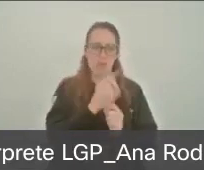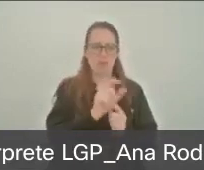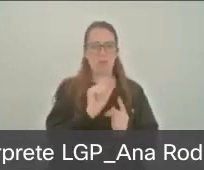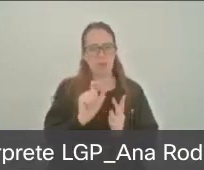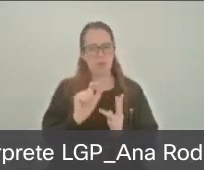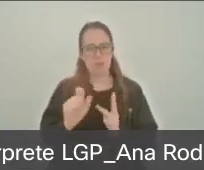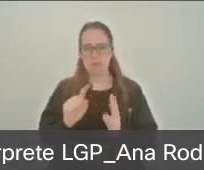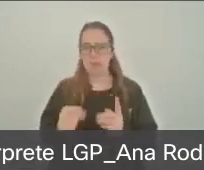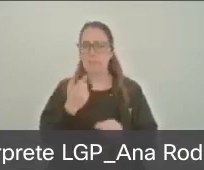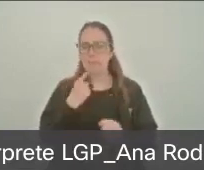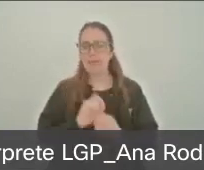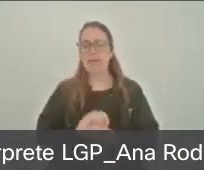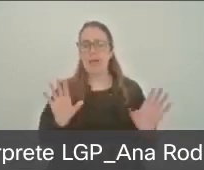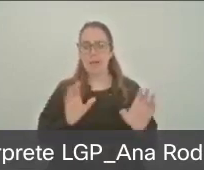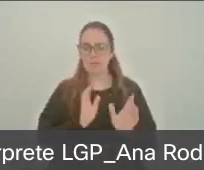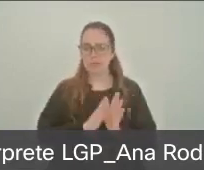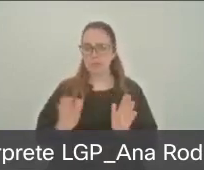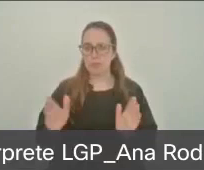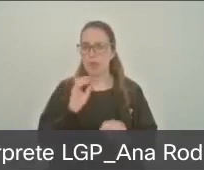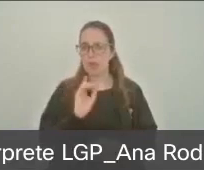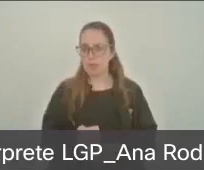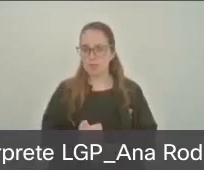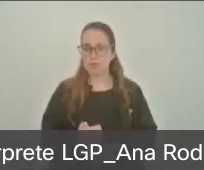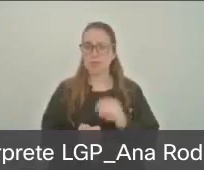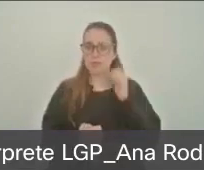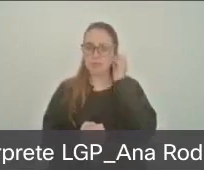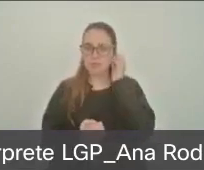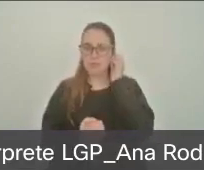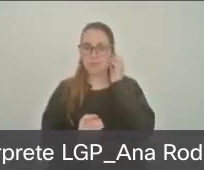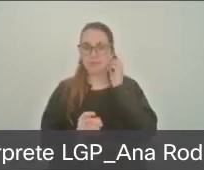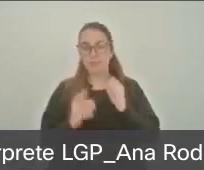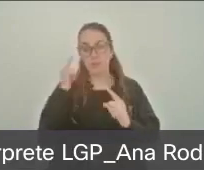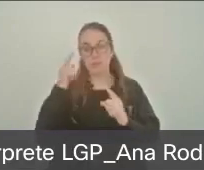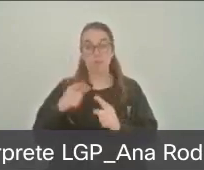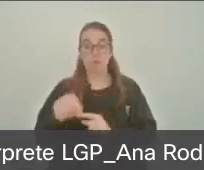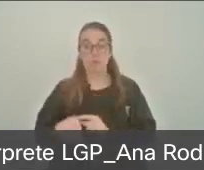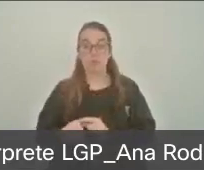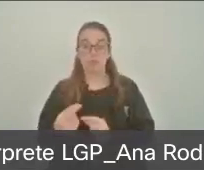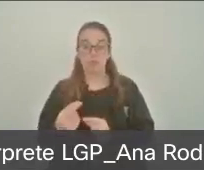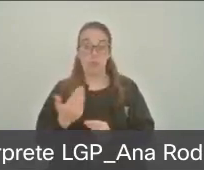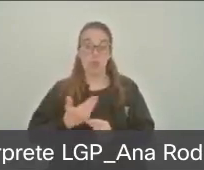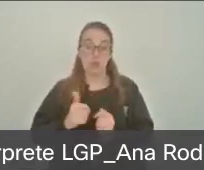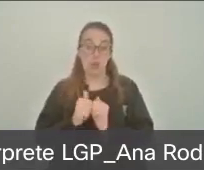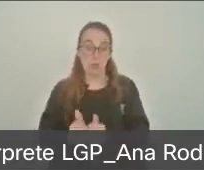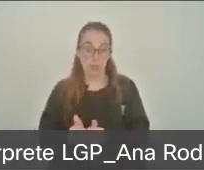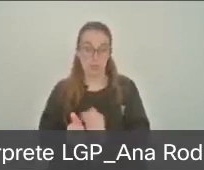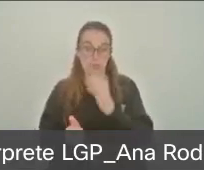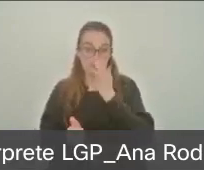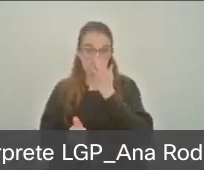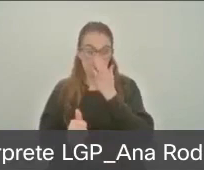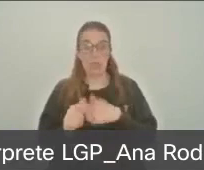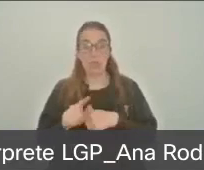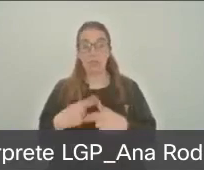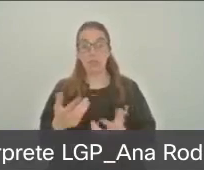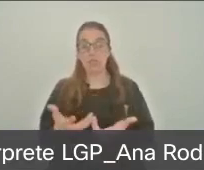no sentido de identificarem os procedimentos instituídos nesta matéria com vista a assegurar o cumprimento do direito ao acompanhamento. Foram recebidas